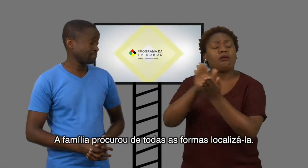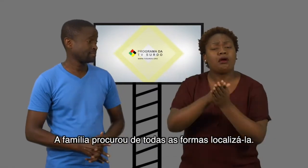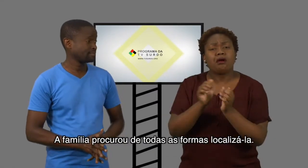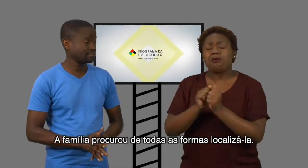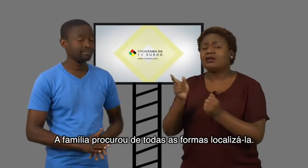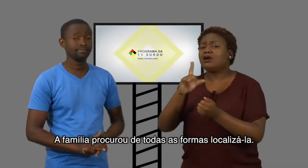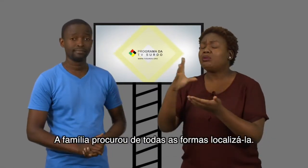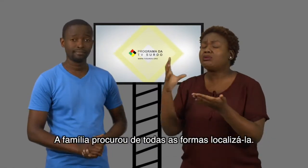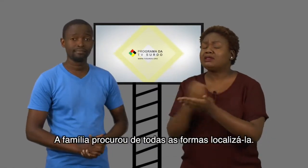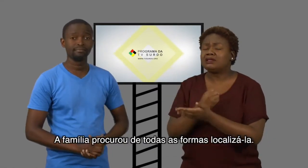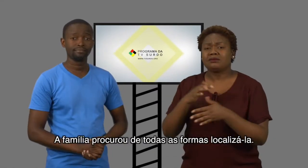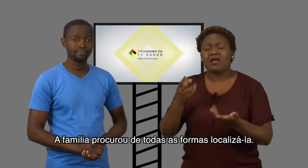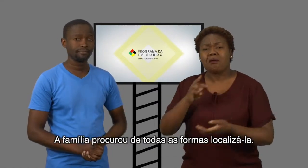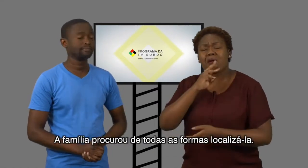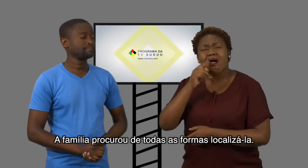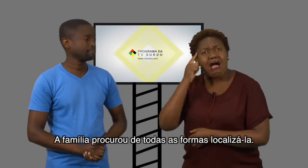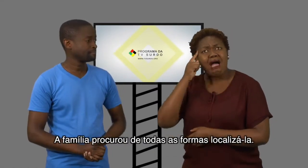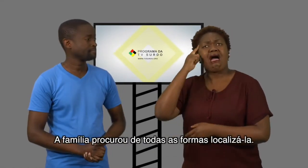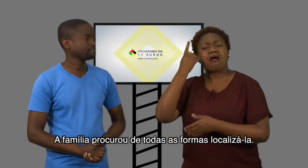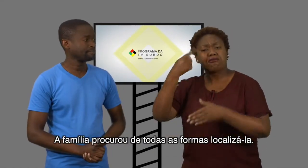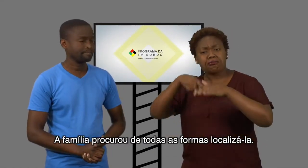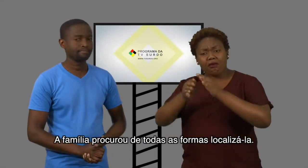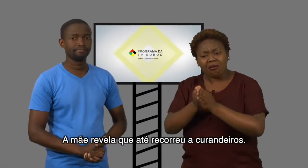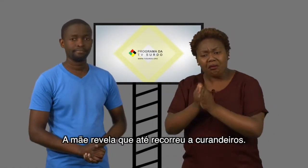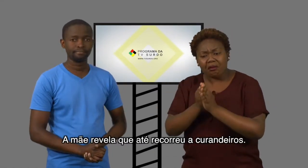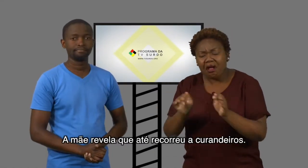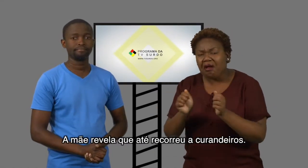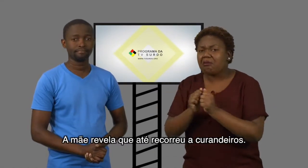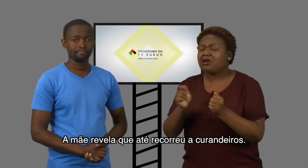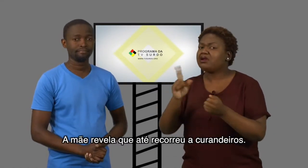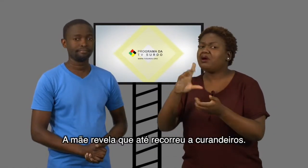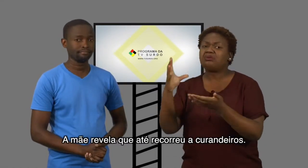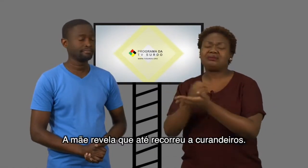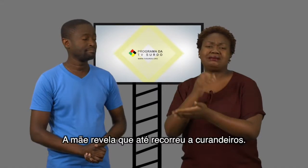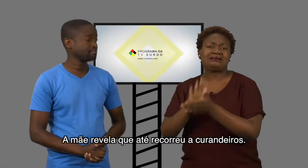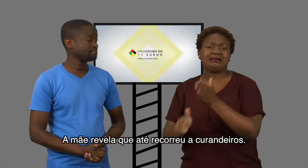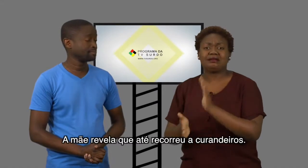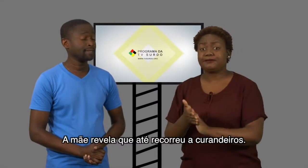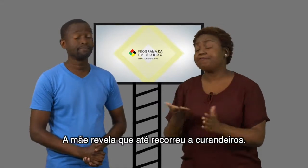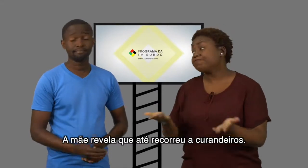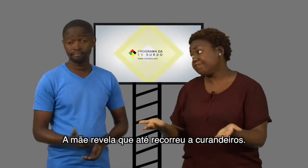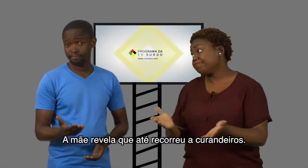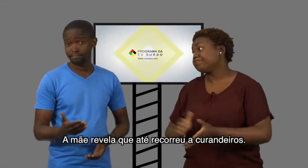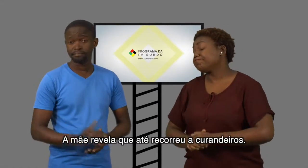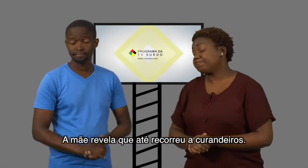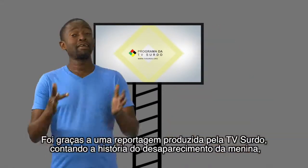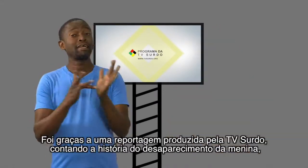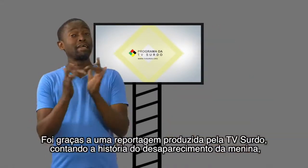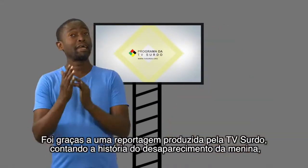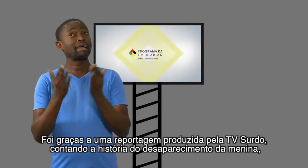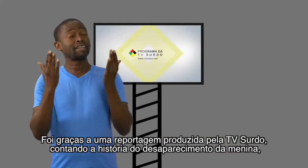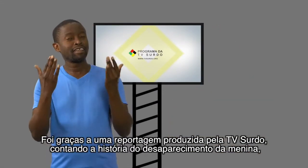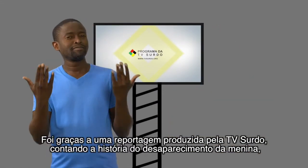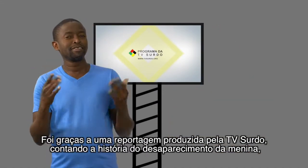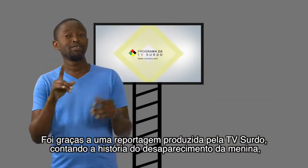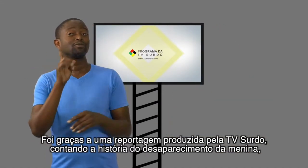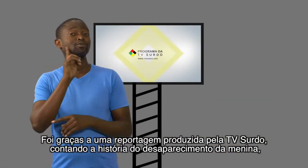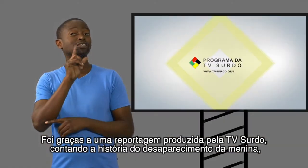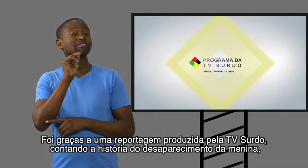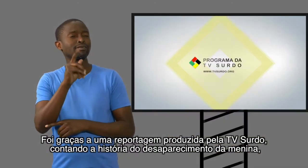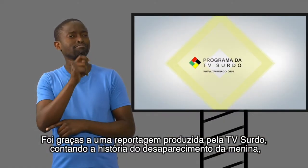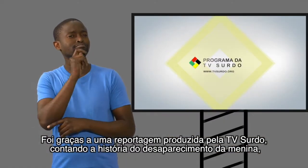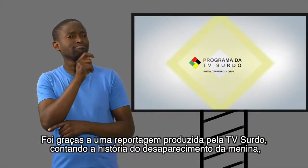A família procurou de todas as formas localizá-la. A mãe revela que até recorreu a curandeiros. Foi graças